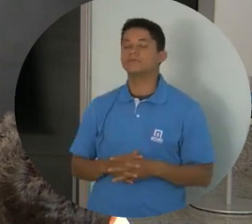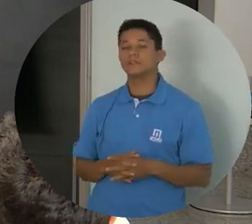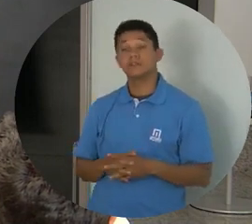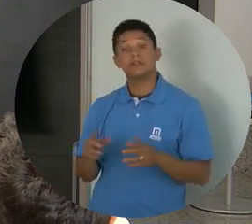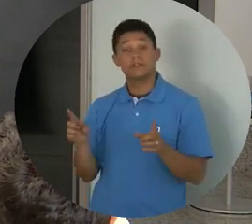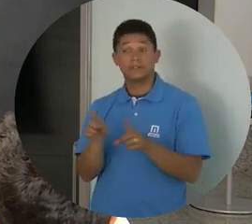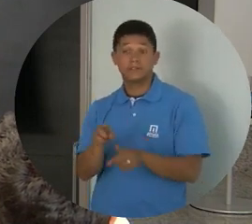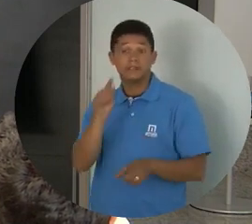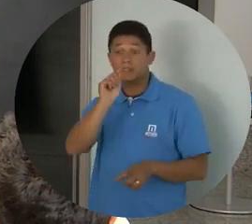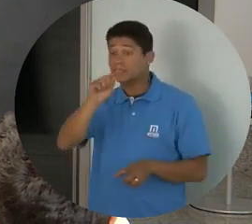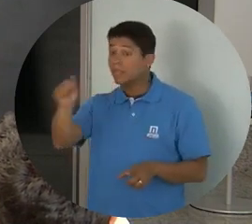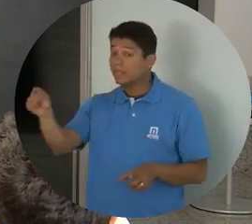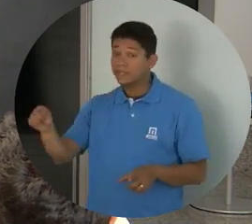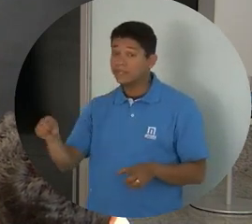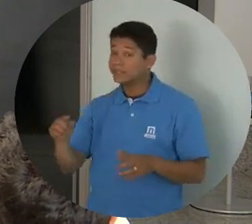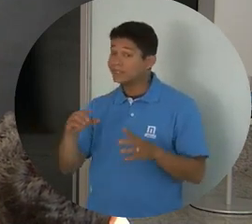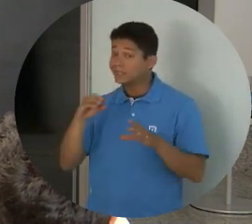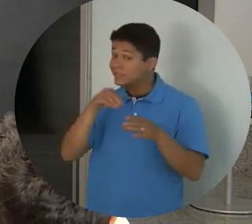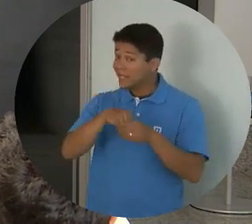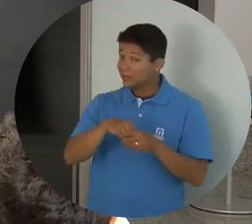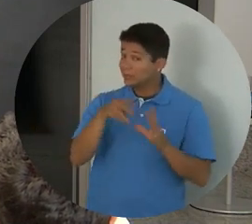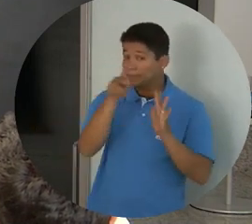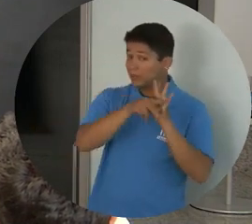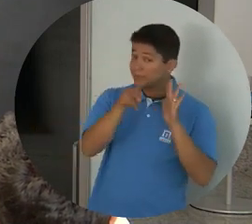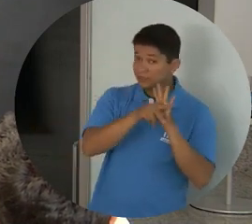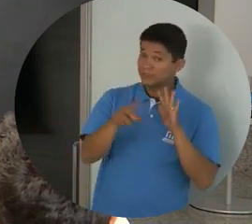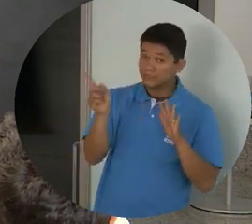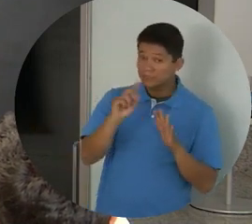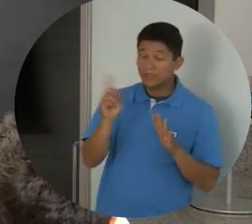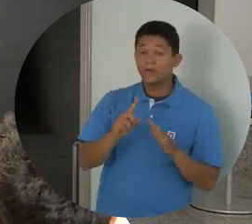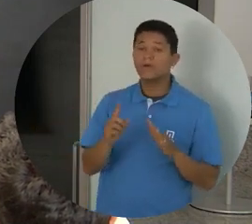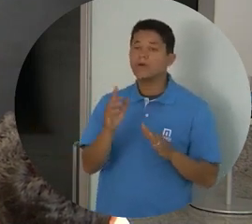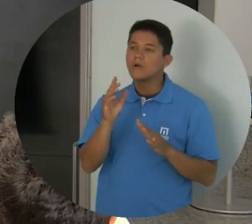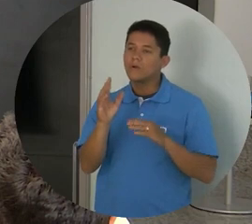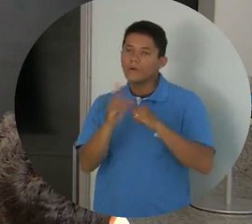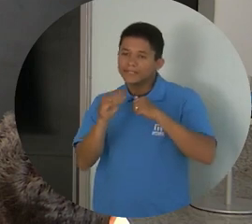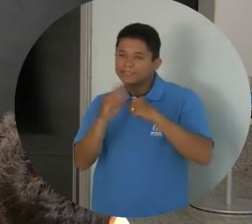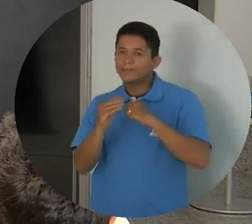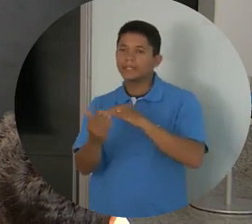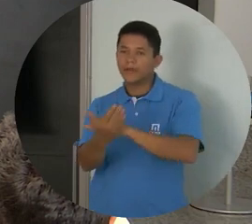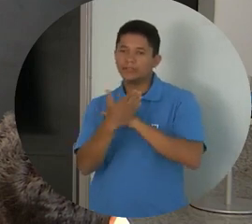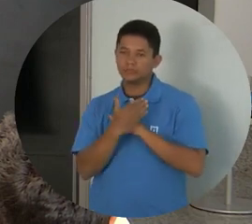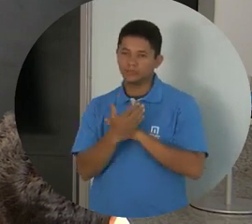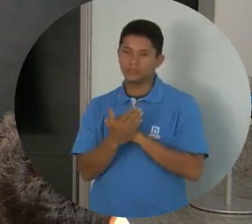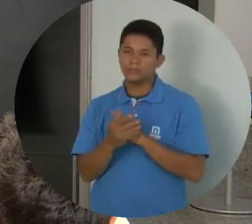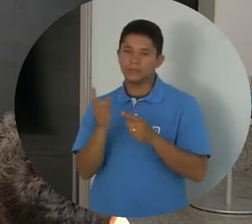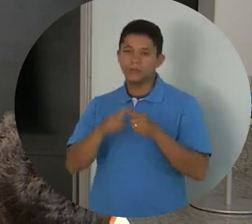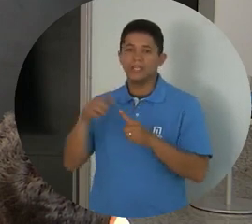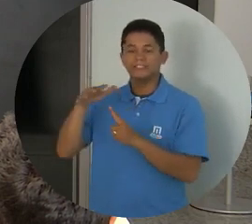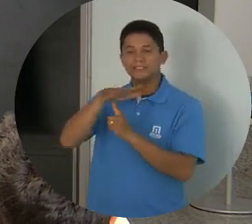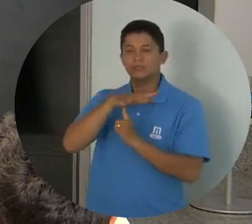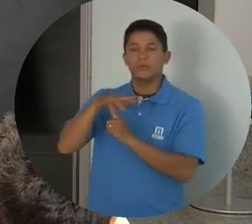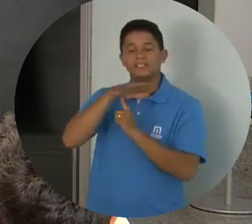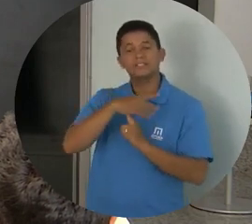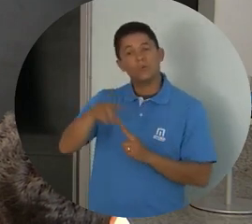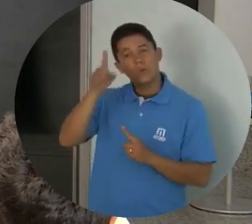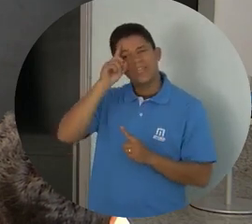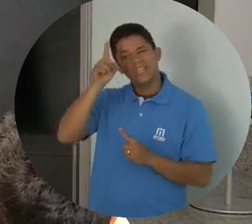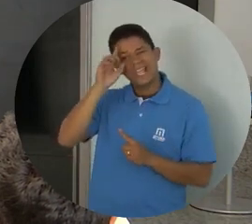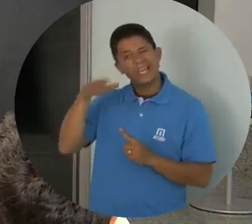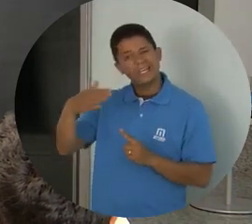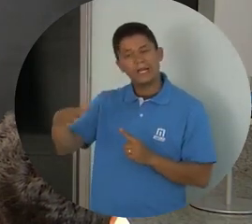para quem não é desse mundo também serve como conhecimento, porque são situações corriqueiras que a demanda tem crescido muito no mercado.